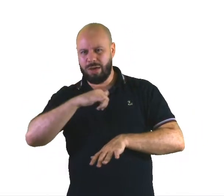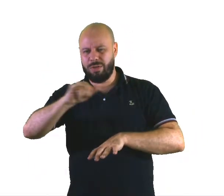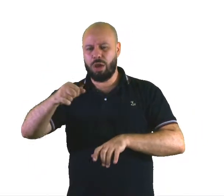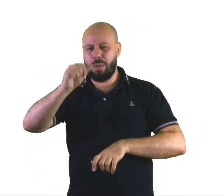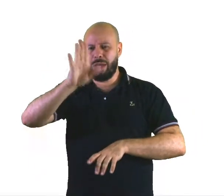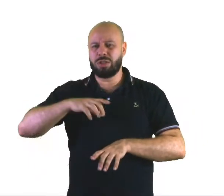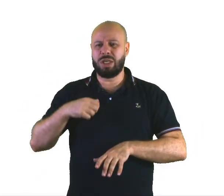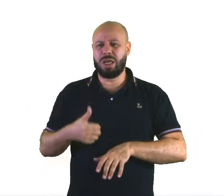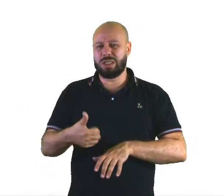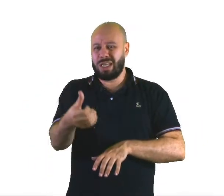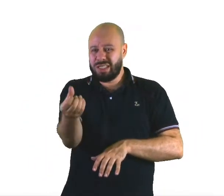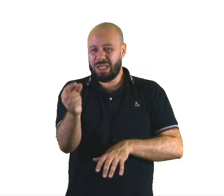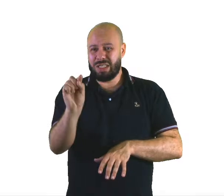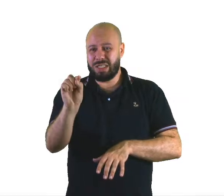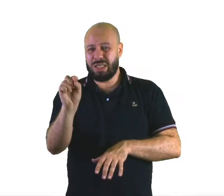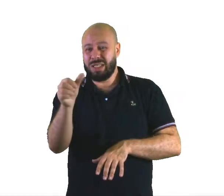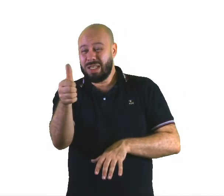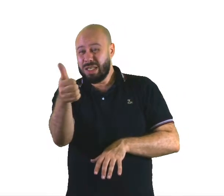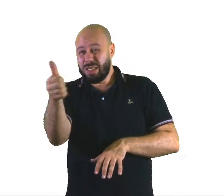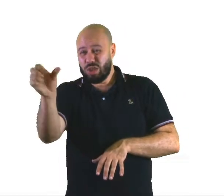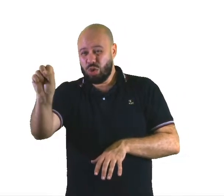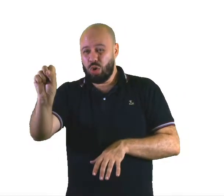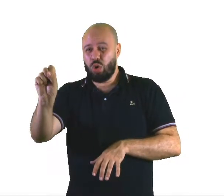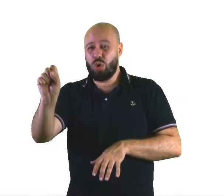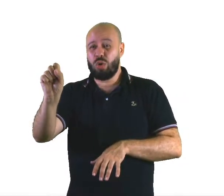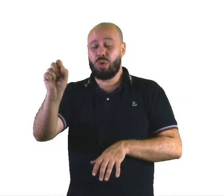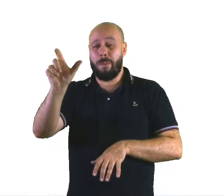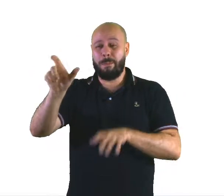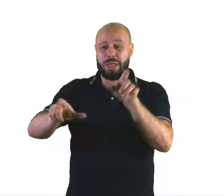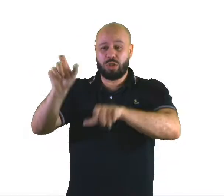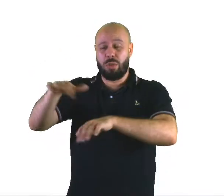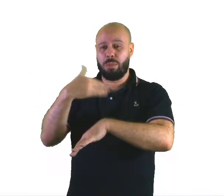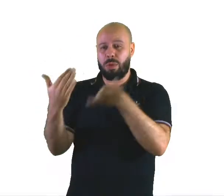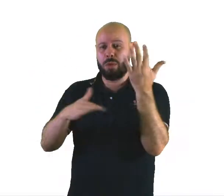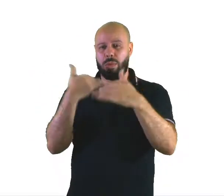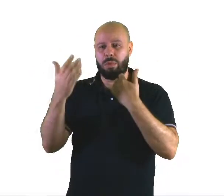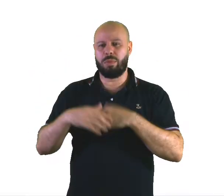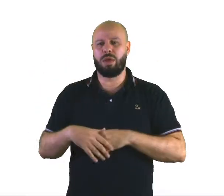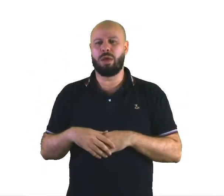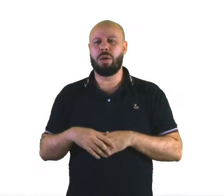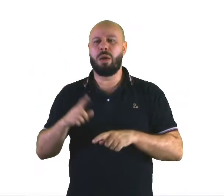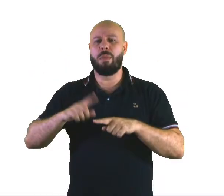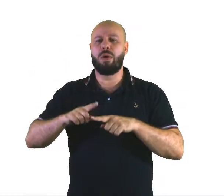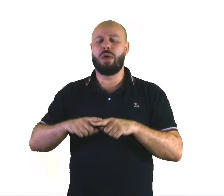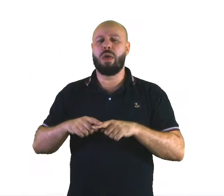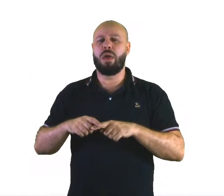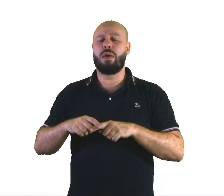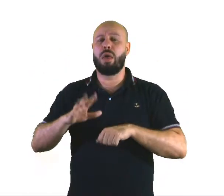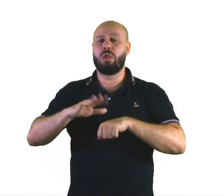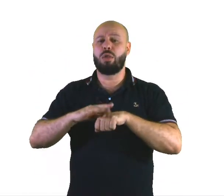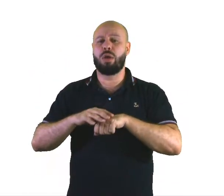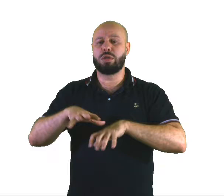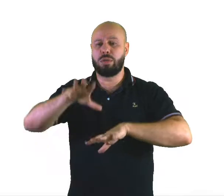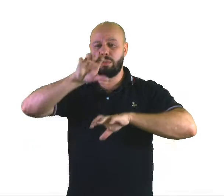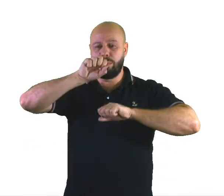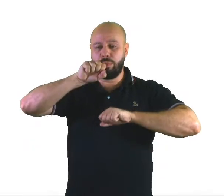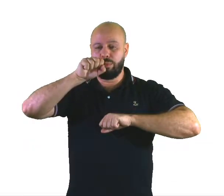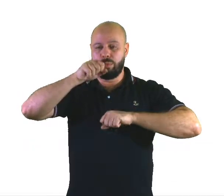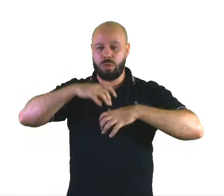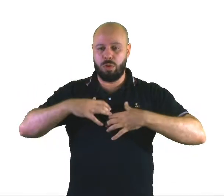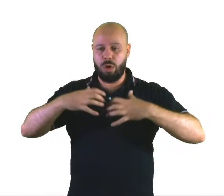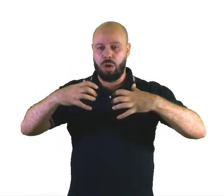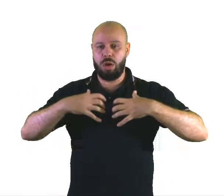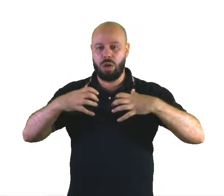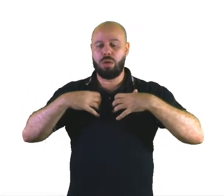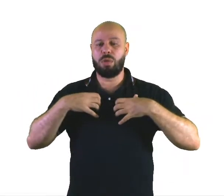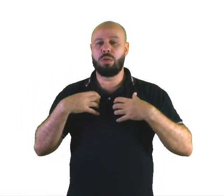acumula 16.118 pessoas mortas por conta da doença respiratória